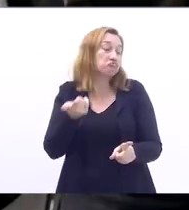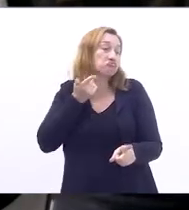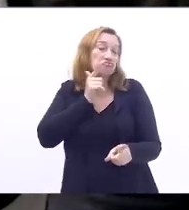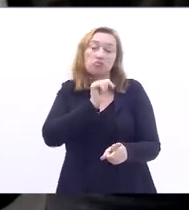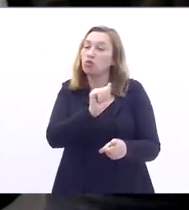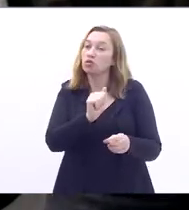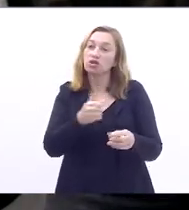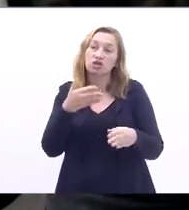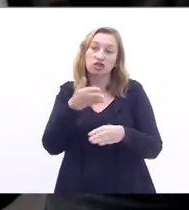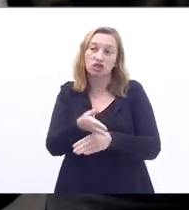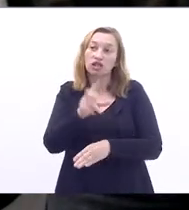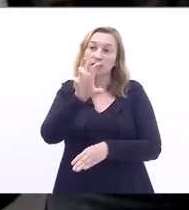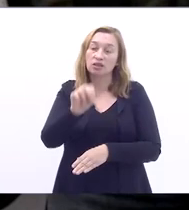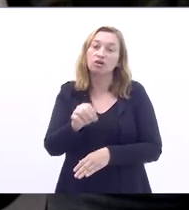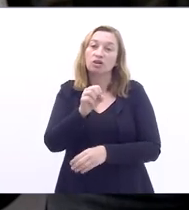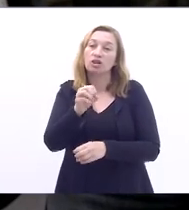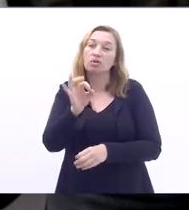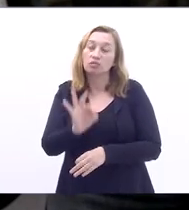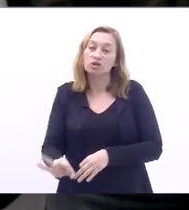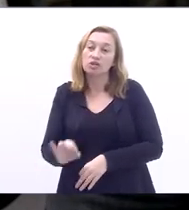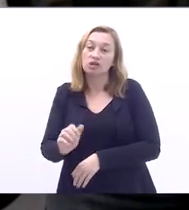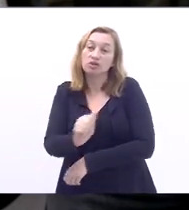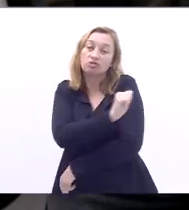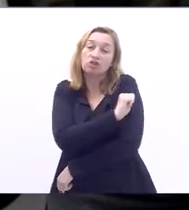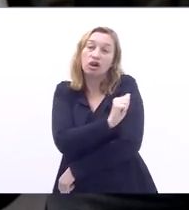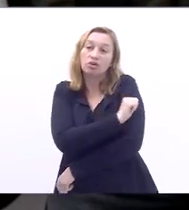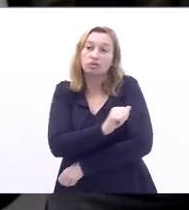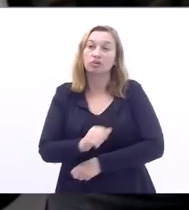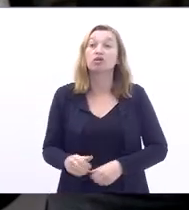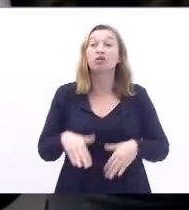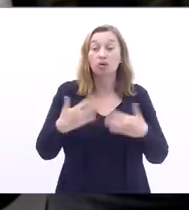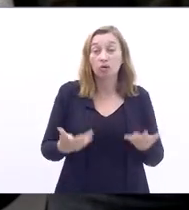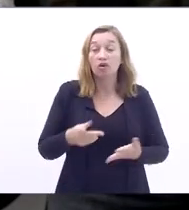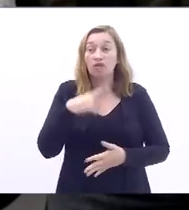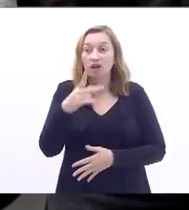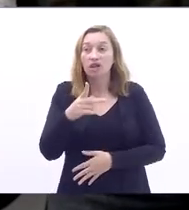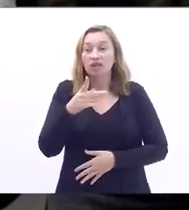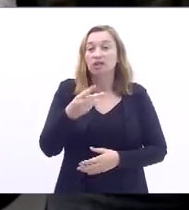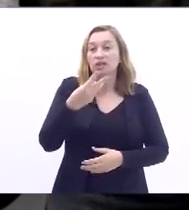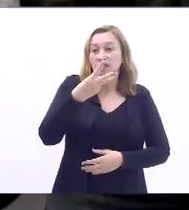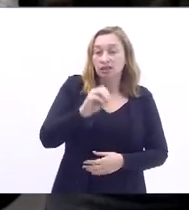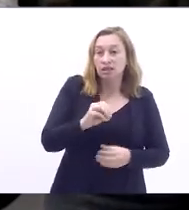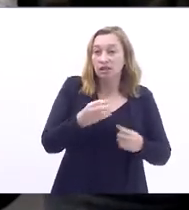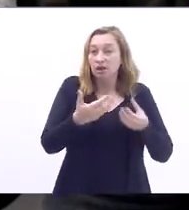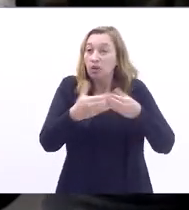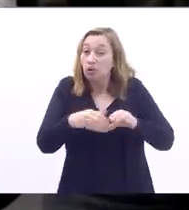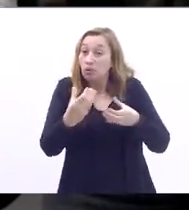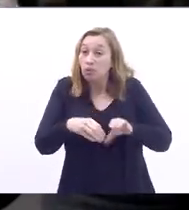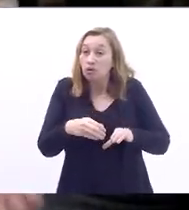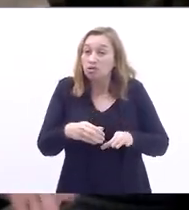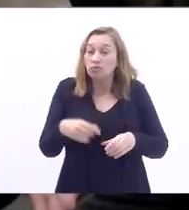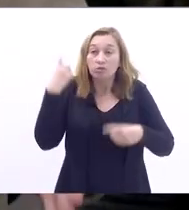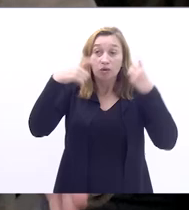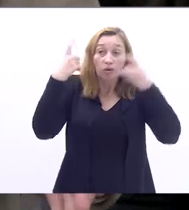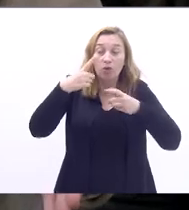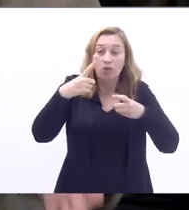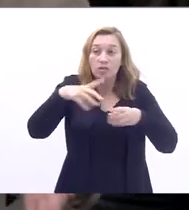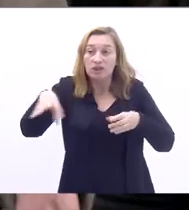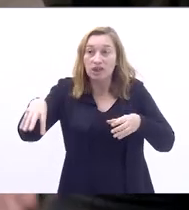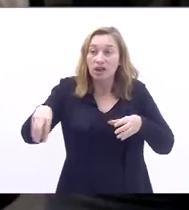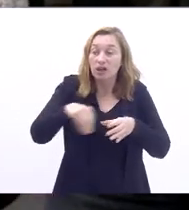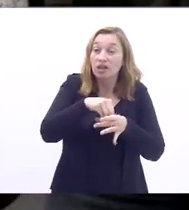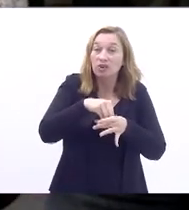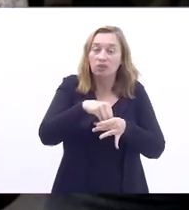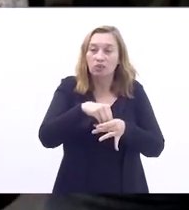conseguimos chegar a cinquenta por cento do quadro docente então Raul quando você fala vamos fazer 30 concurso me preocupa porque isso é reposição